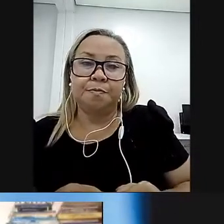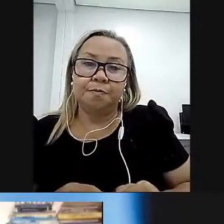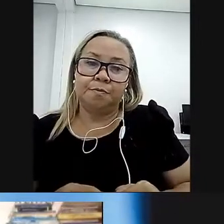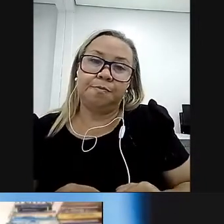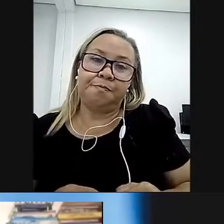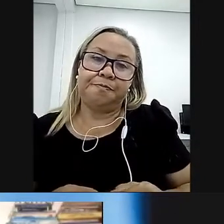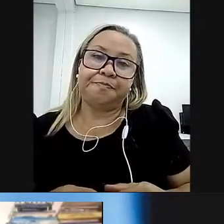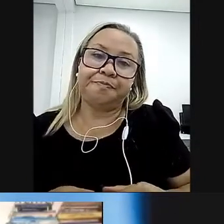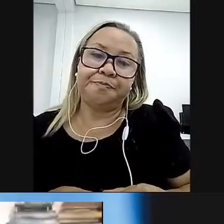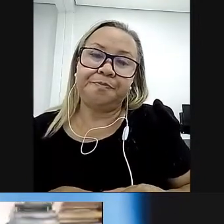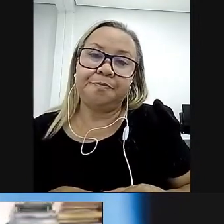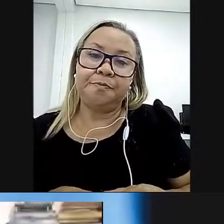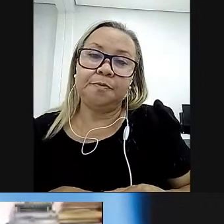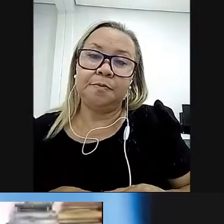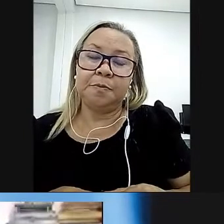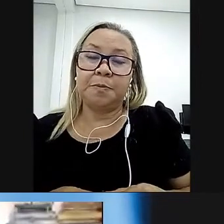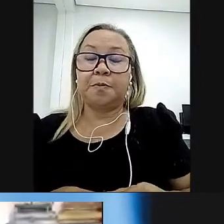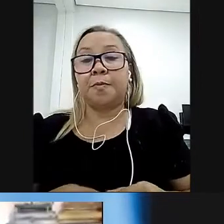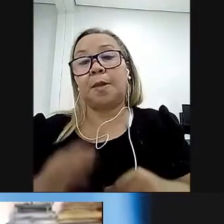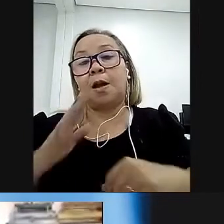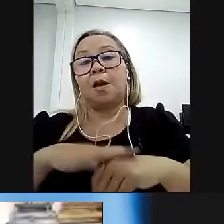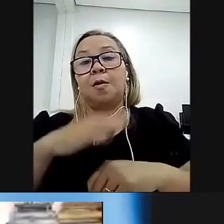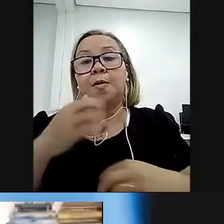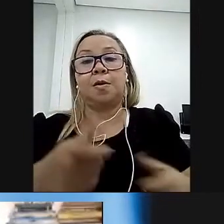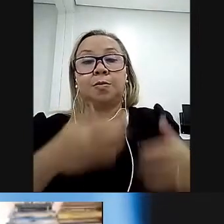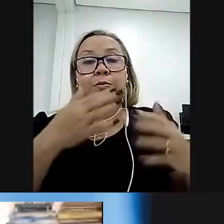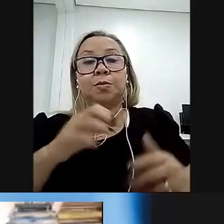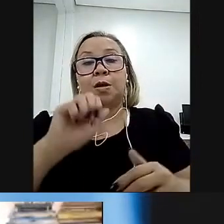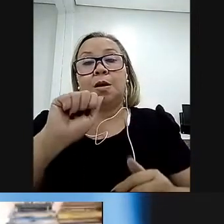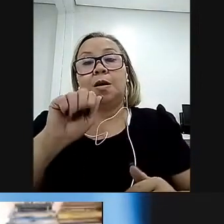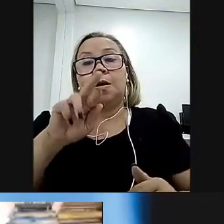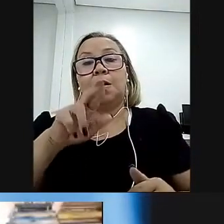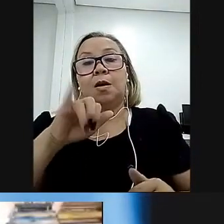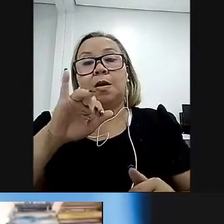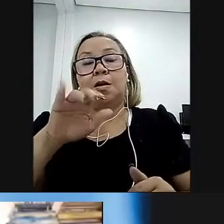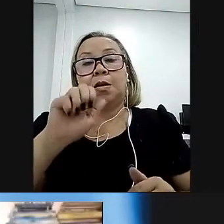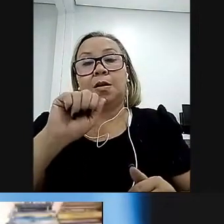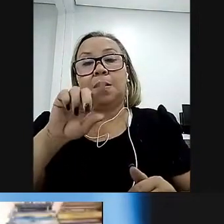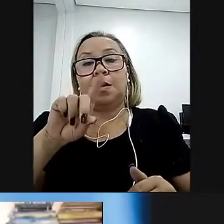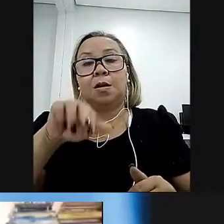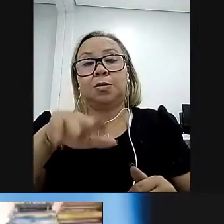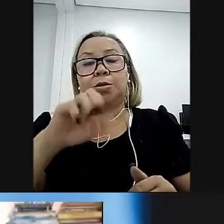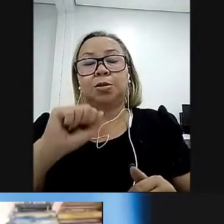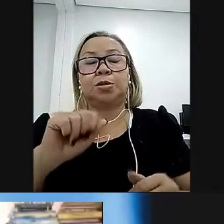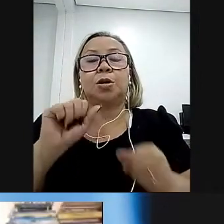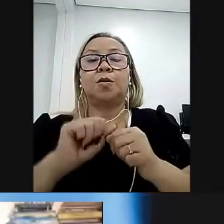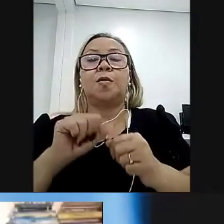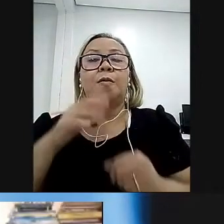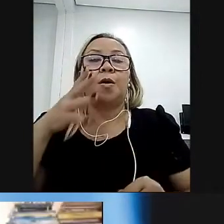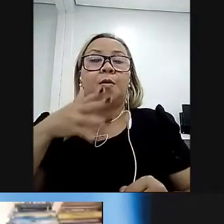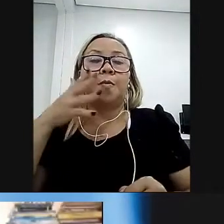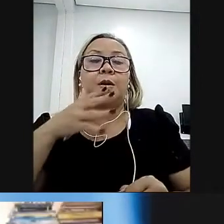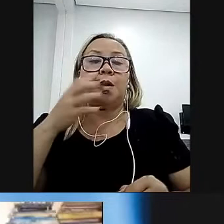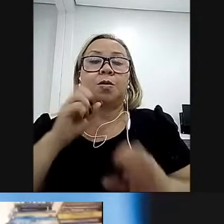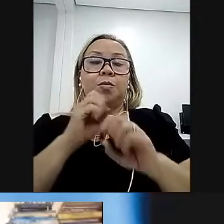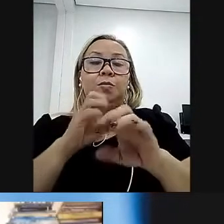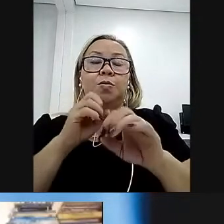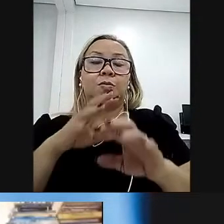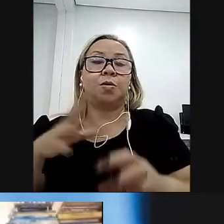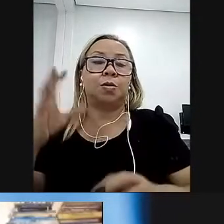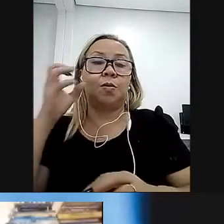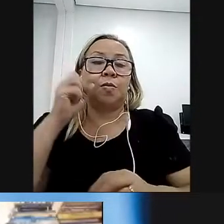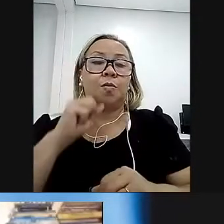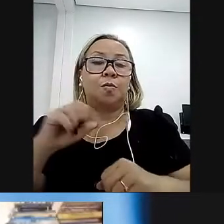Ó, apareceu mais uma aqui, ó, da Ariadne. Ariadne fez uma palestra para a gente sobre educação patrimonial na primeira edição do Brasília